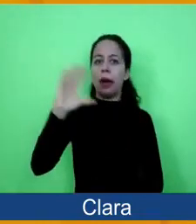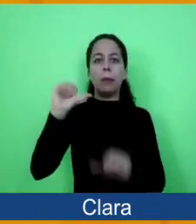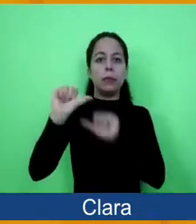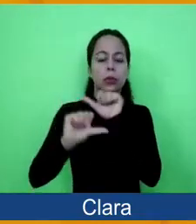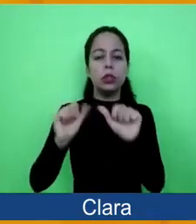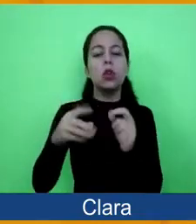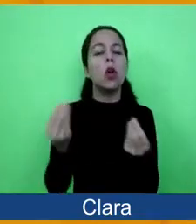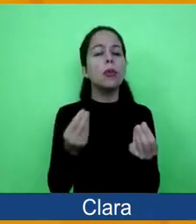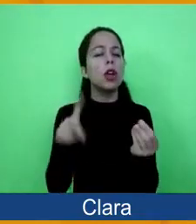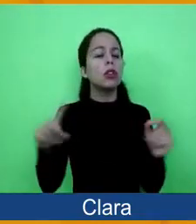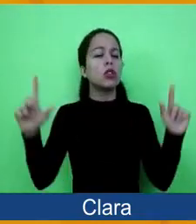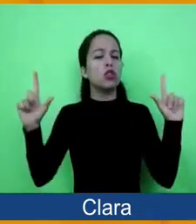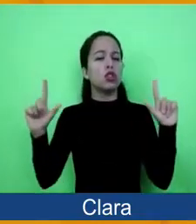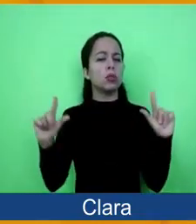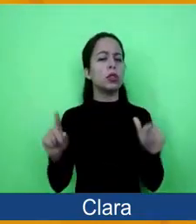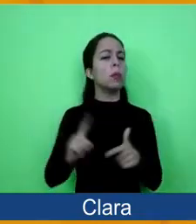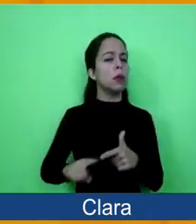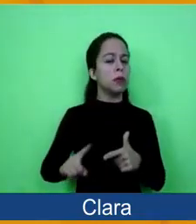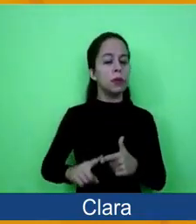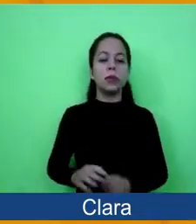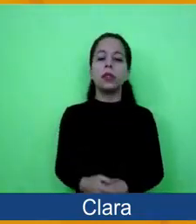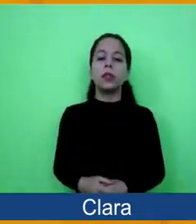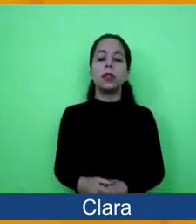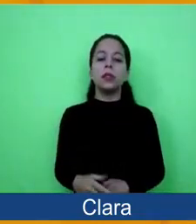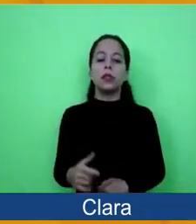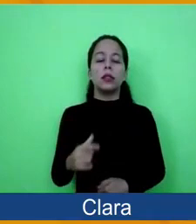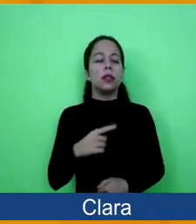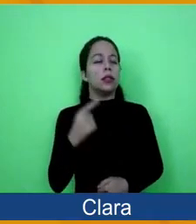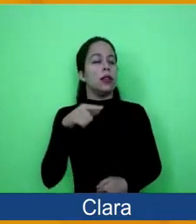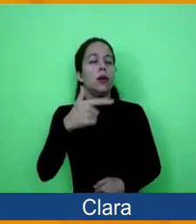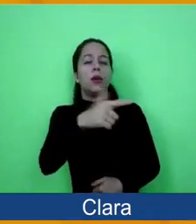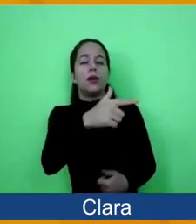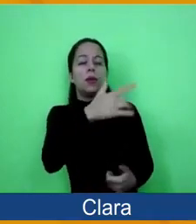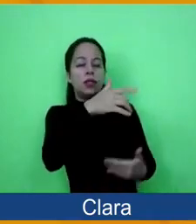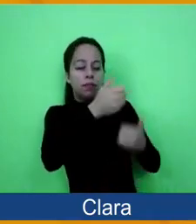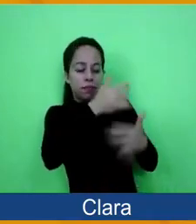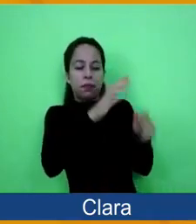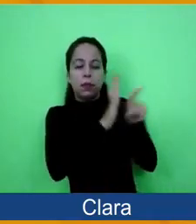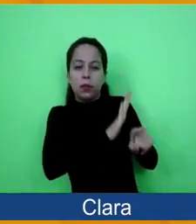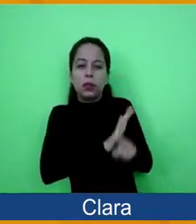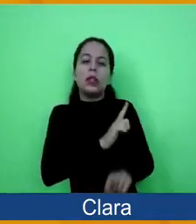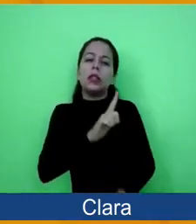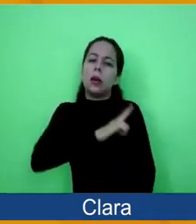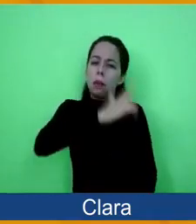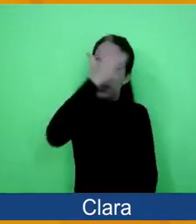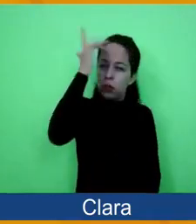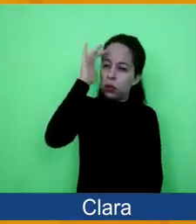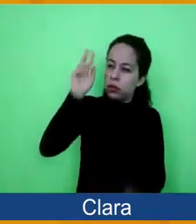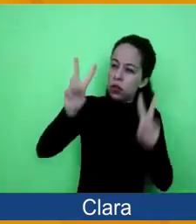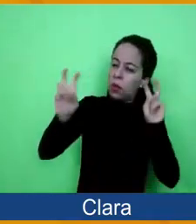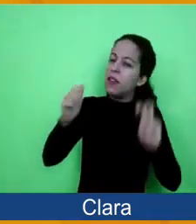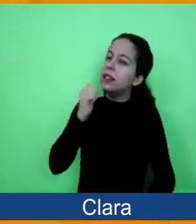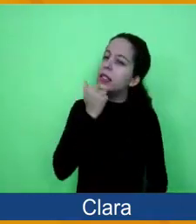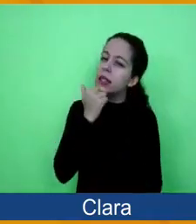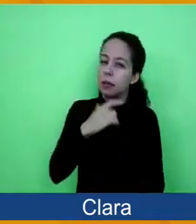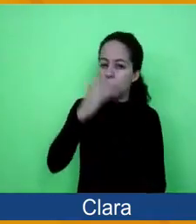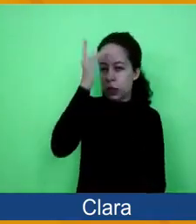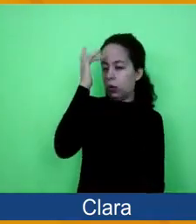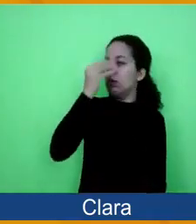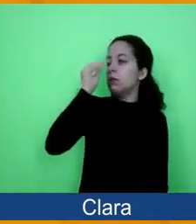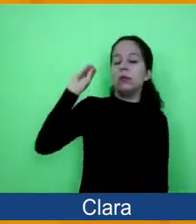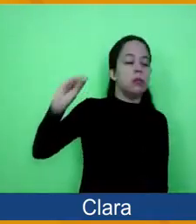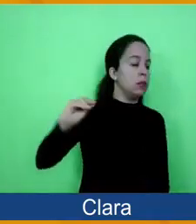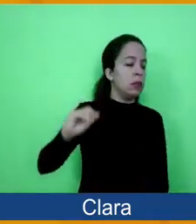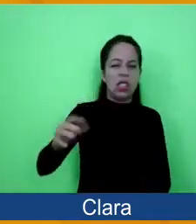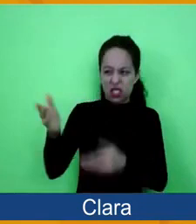as demonstrações de negacionismo, citam alguns professores e pesquisadores, entre eles Ricardo Felício, que negam esses estudos, dizem